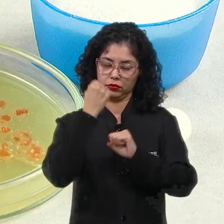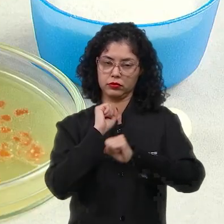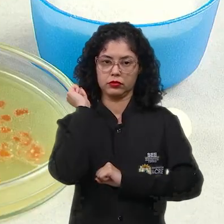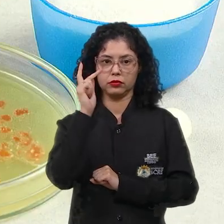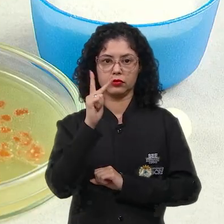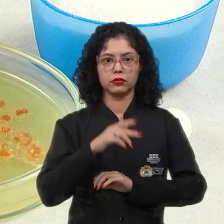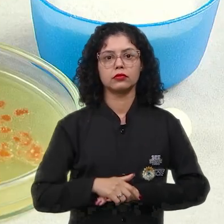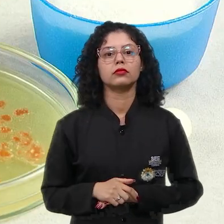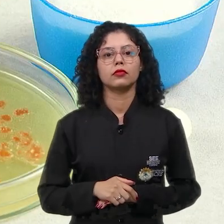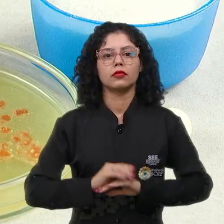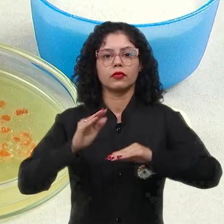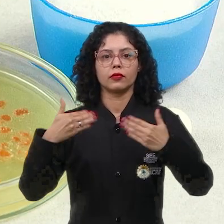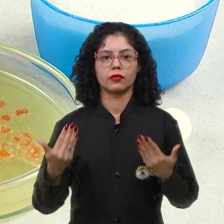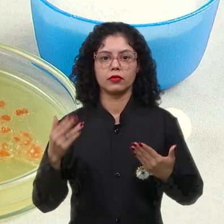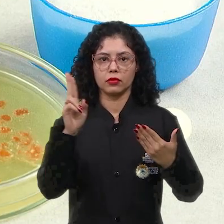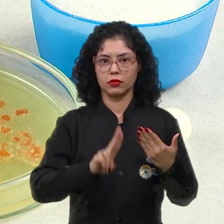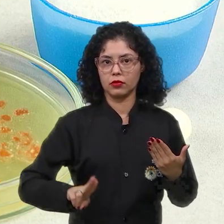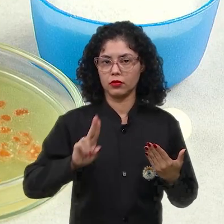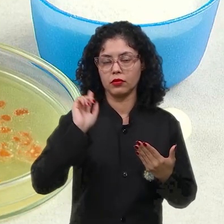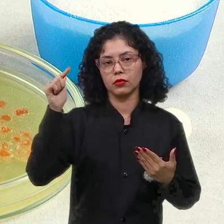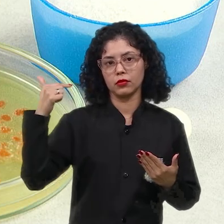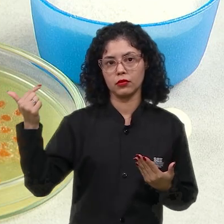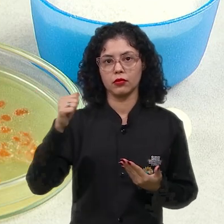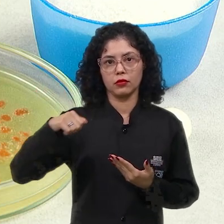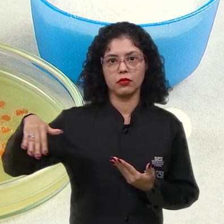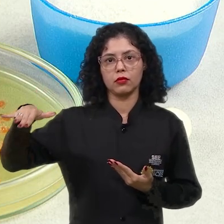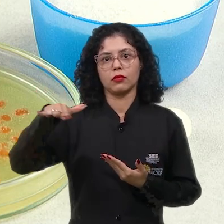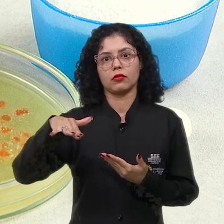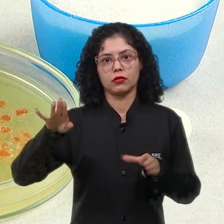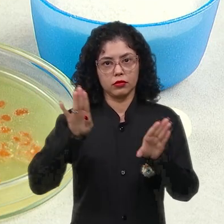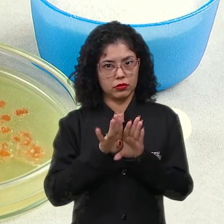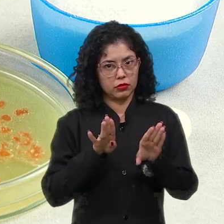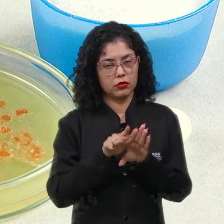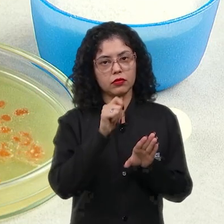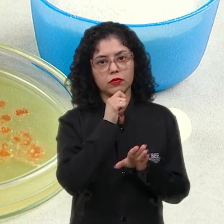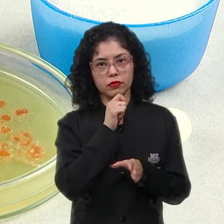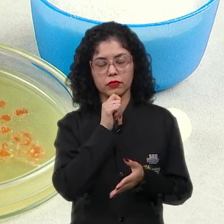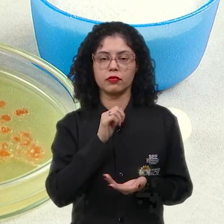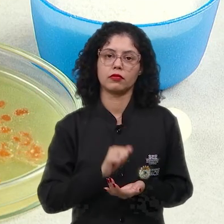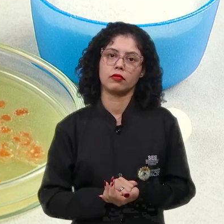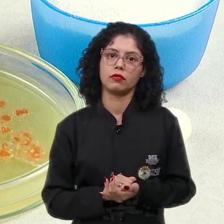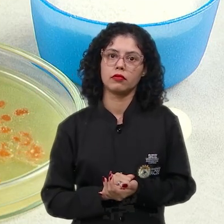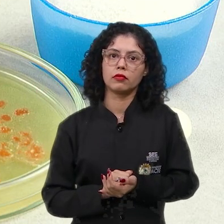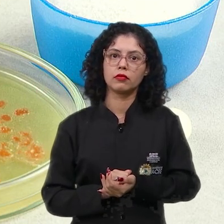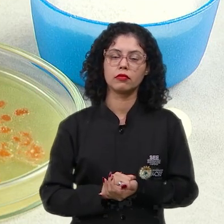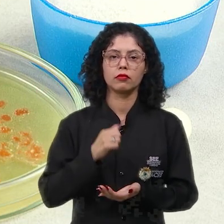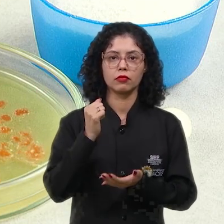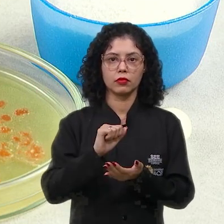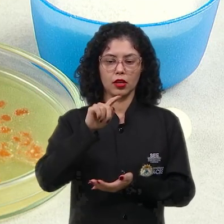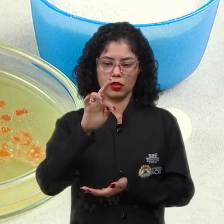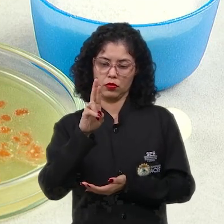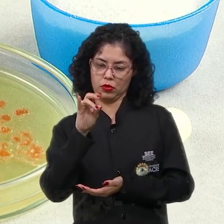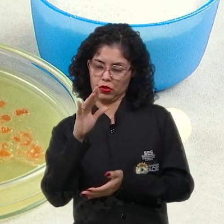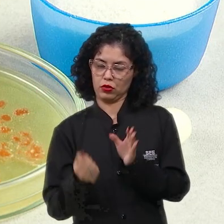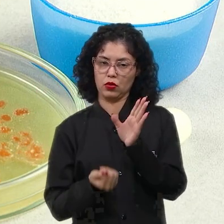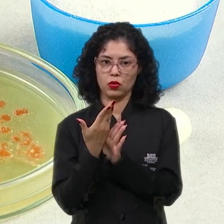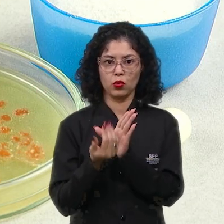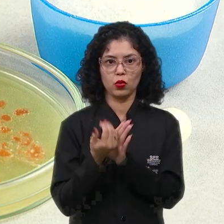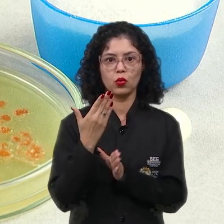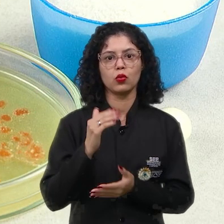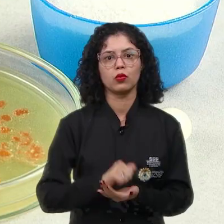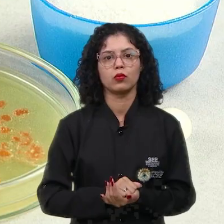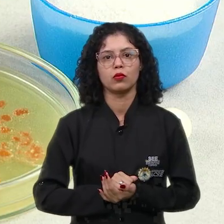certo? Quais são os outros campos que eles também atuam? Antibiótico, na produção de antibiótico,